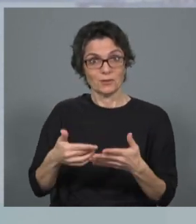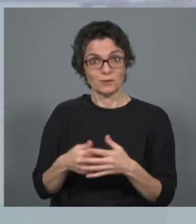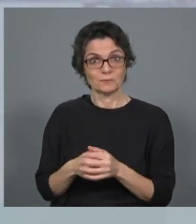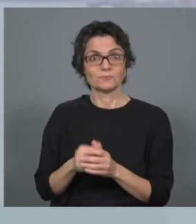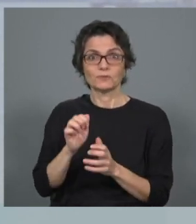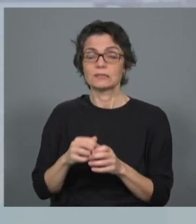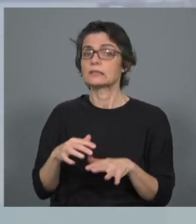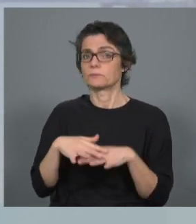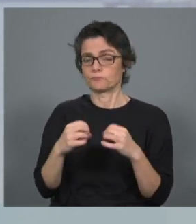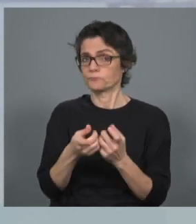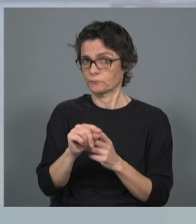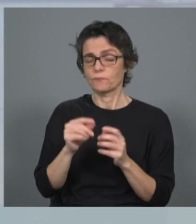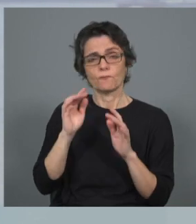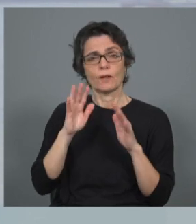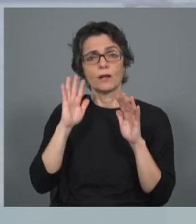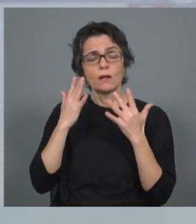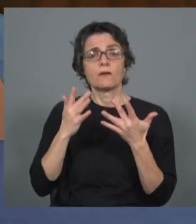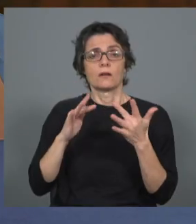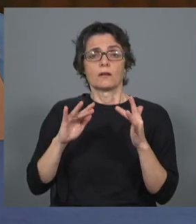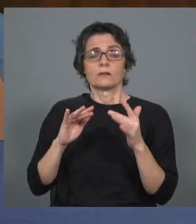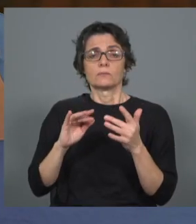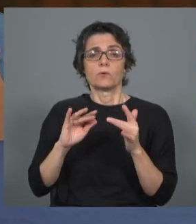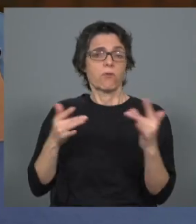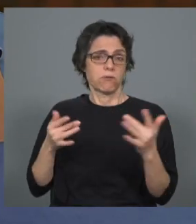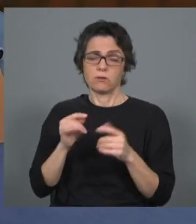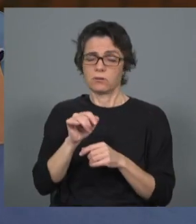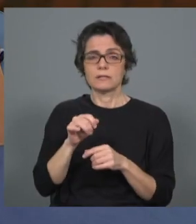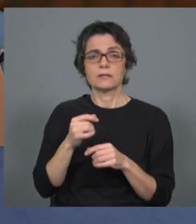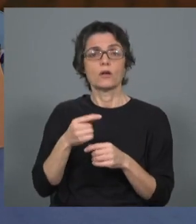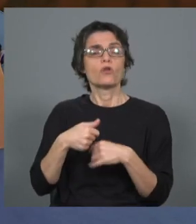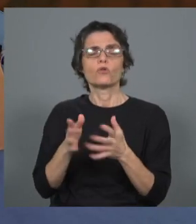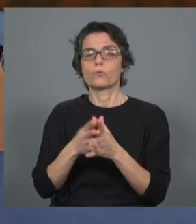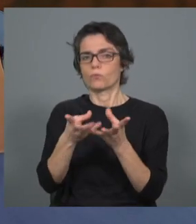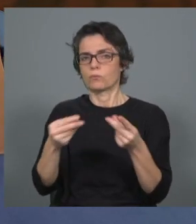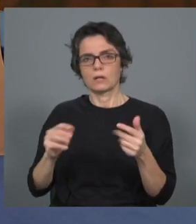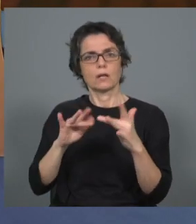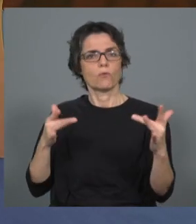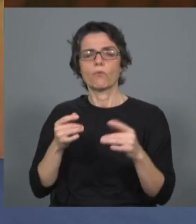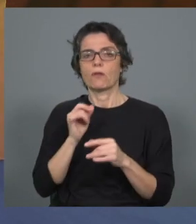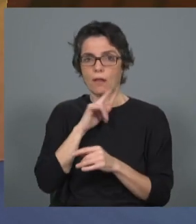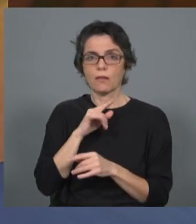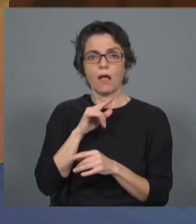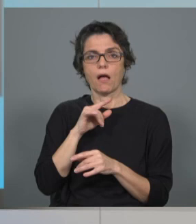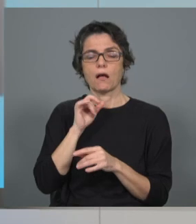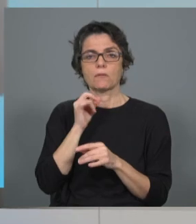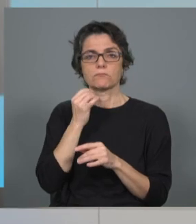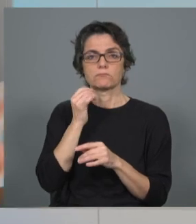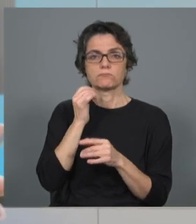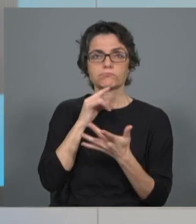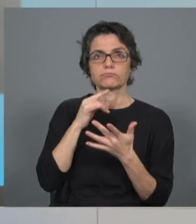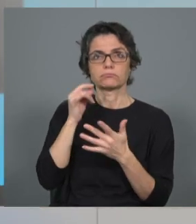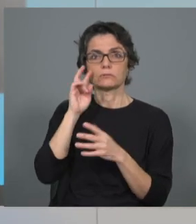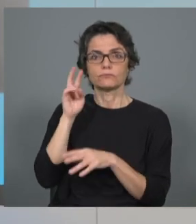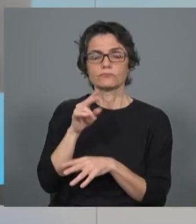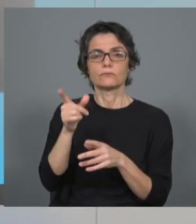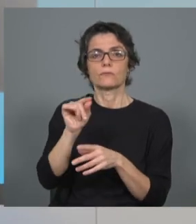redes sociais e etc. Sim, todos os materiais durante esta semana são possíveis de ser partilhados nas redes sociais e serão também feitos e podem repartilhar